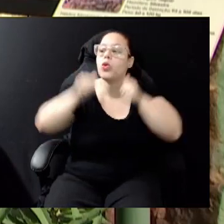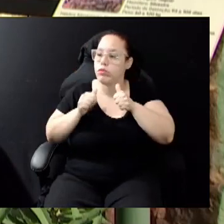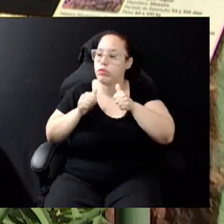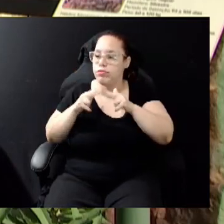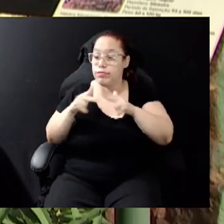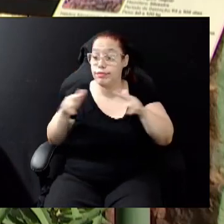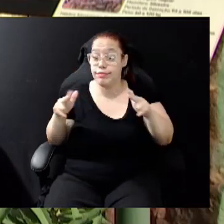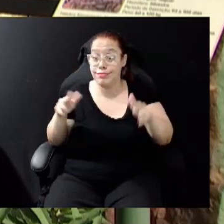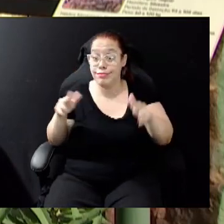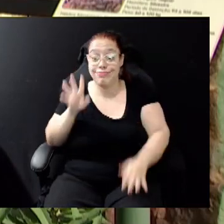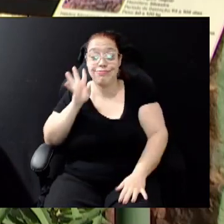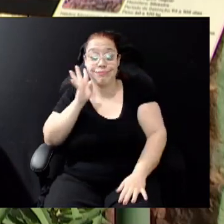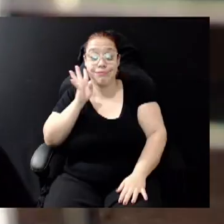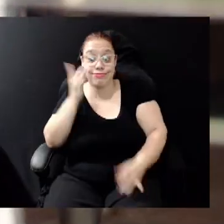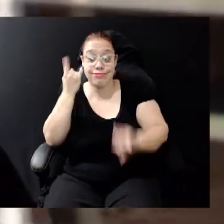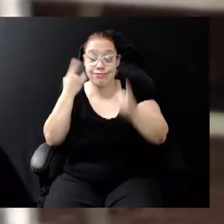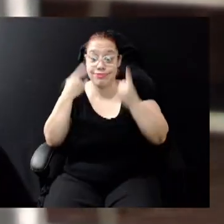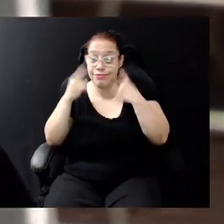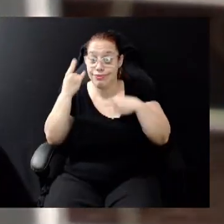interessantes ao público.